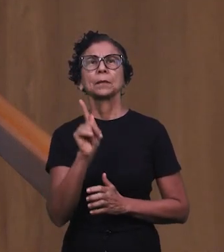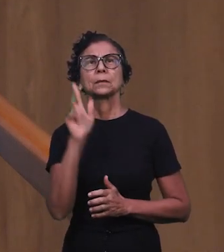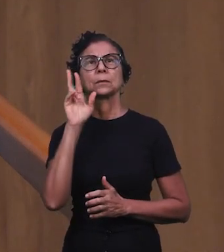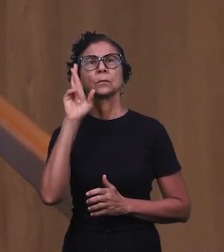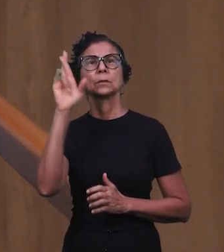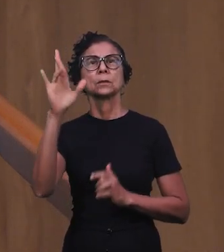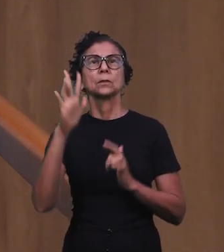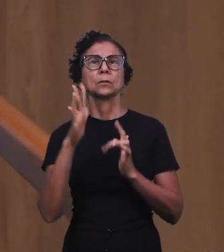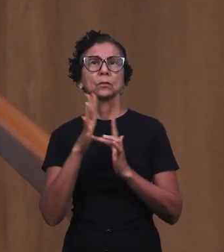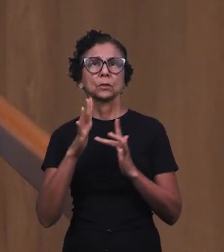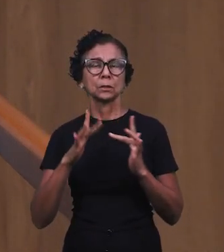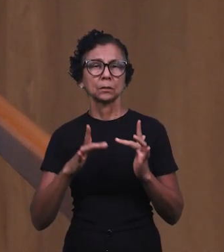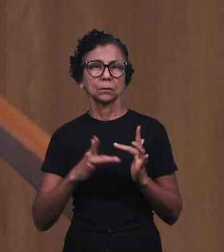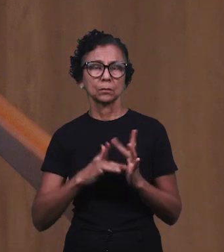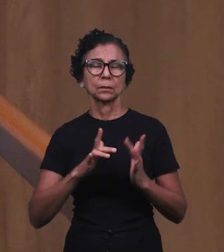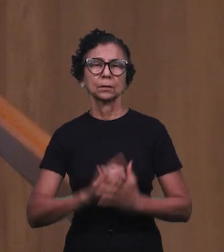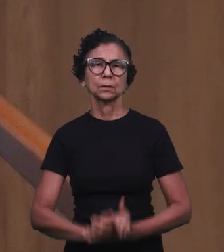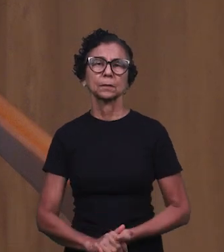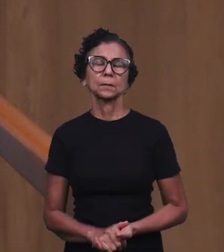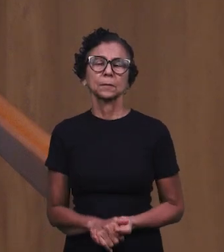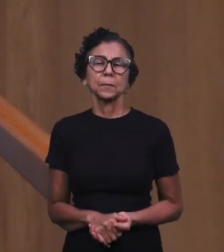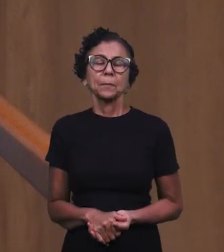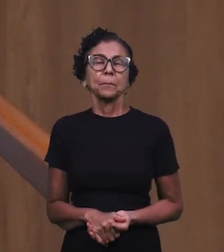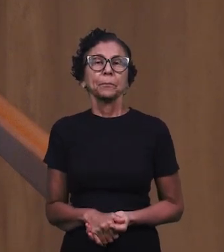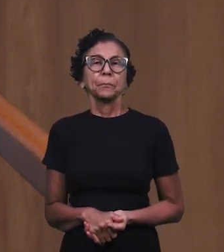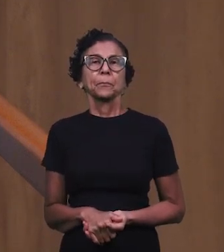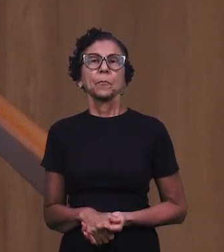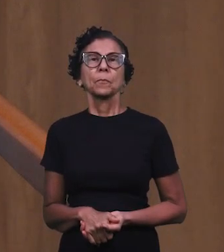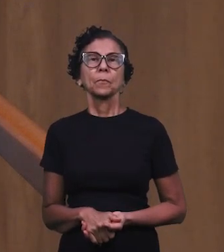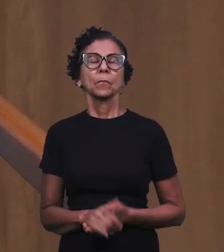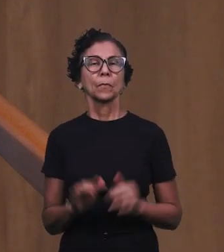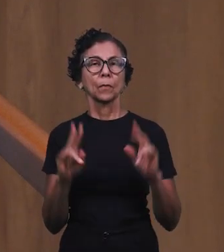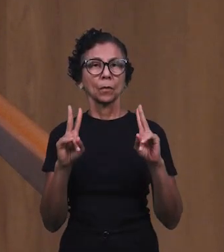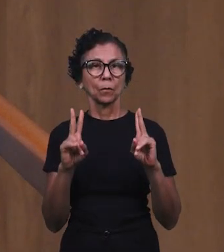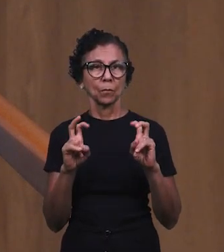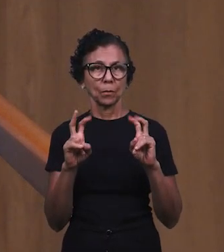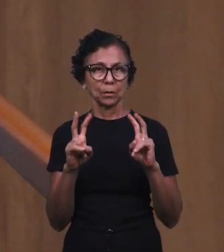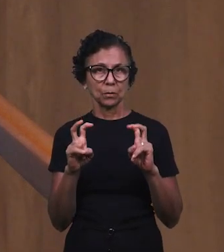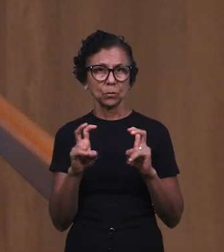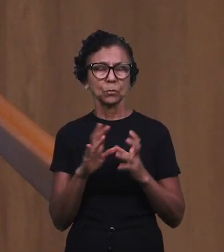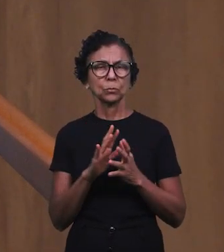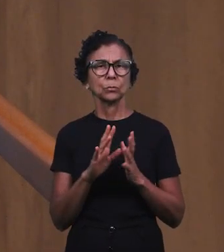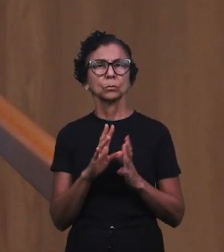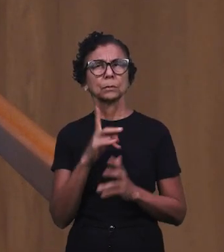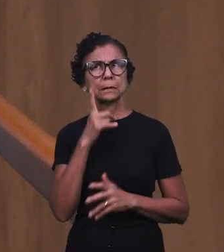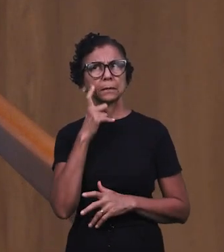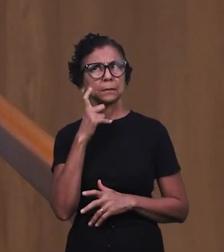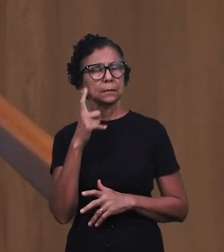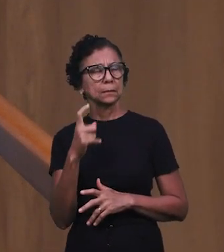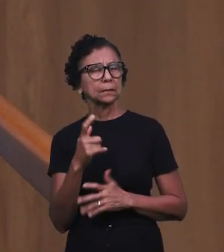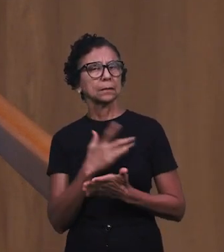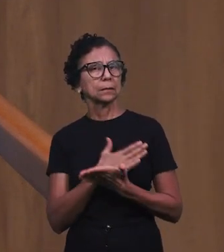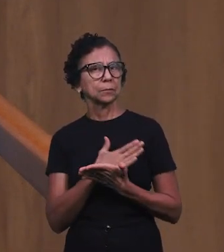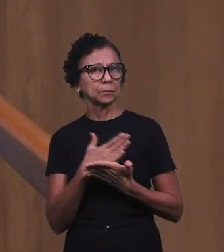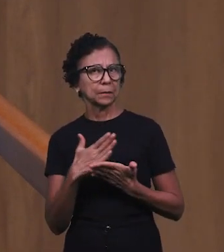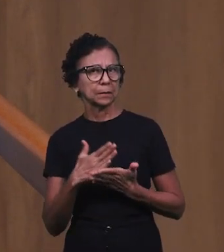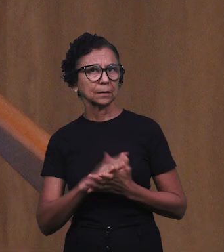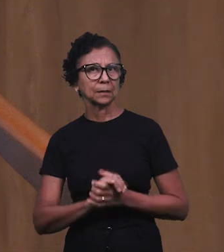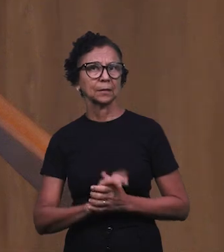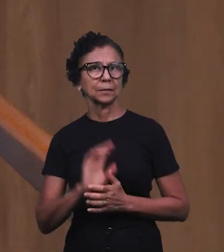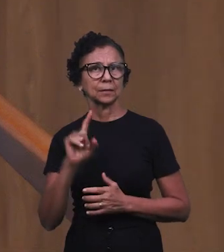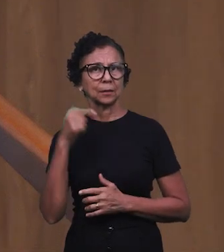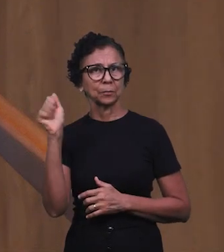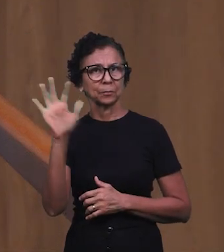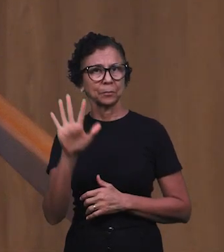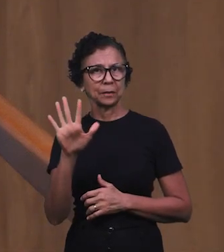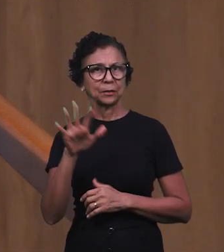do Senhor. Nós vamos falar hoje, começar um assunto interessante, logo